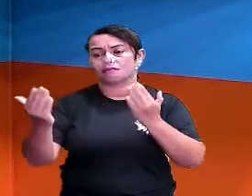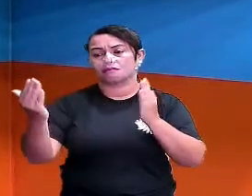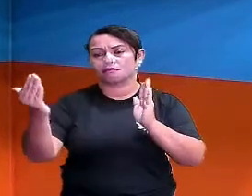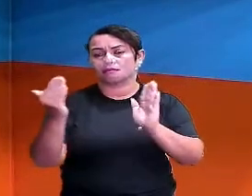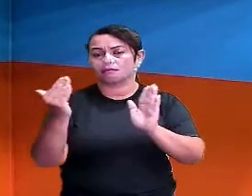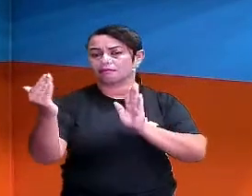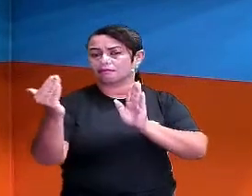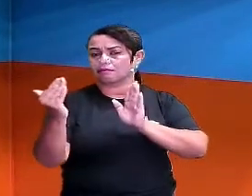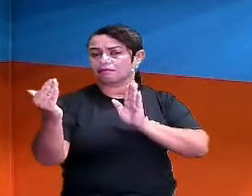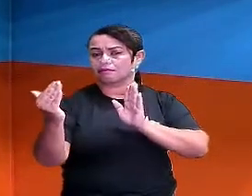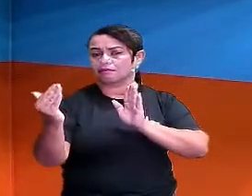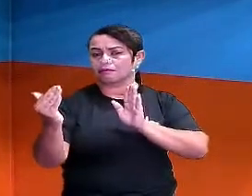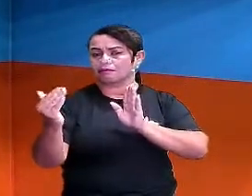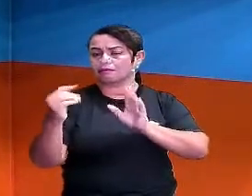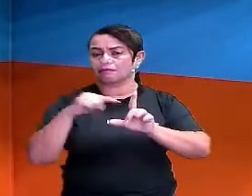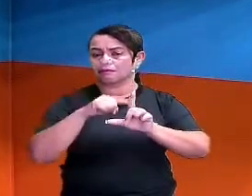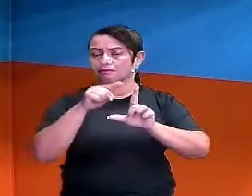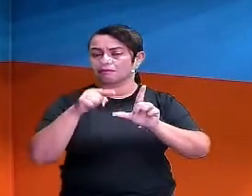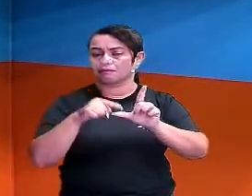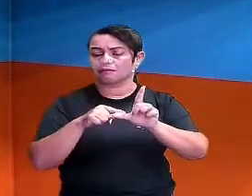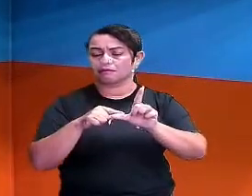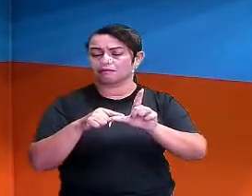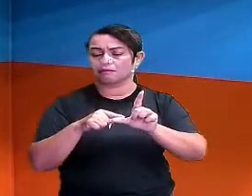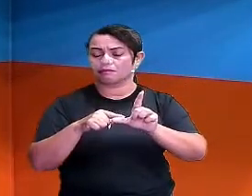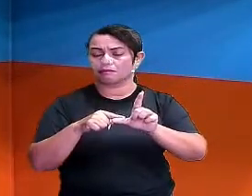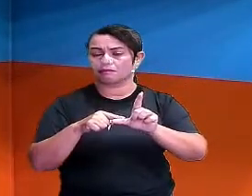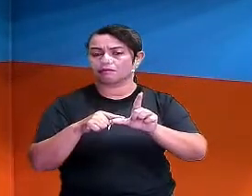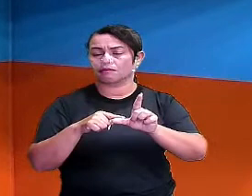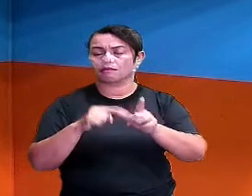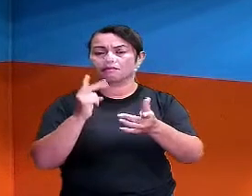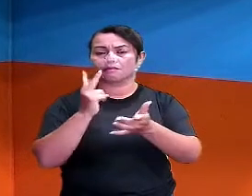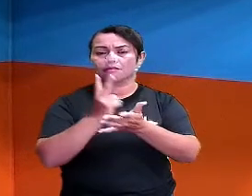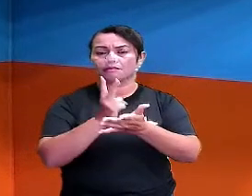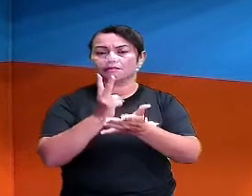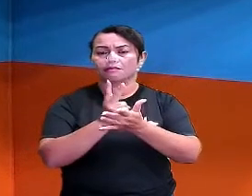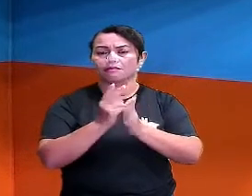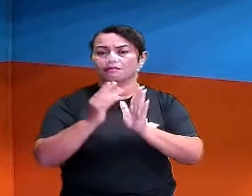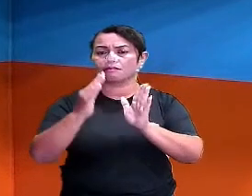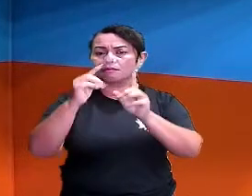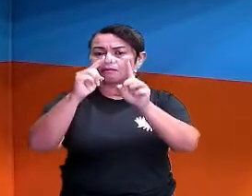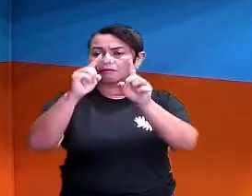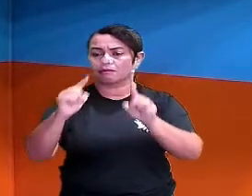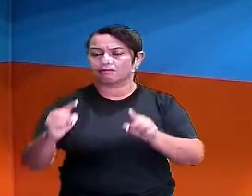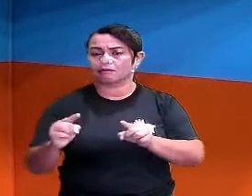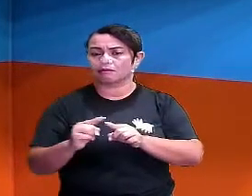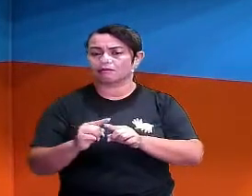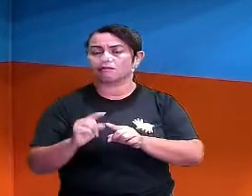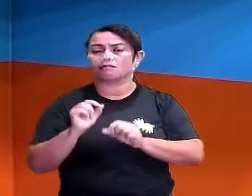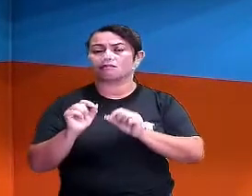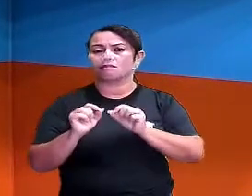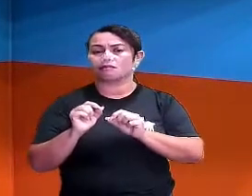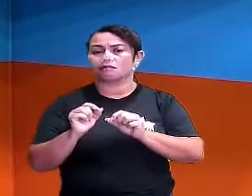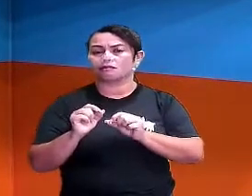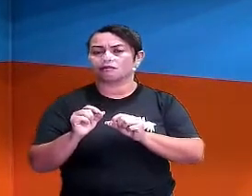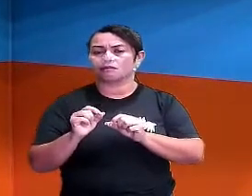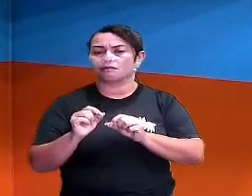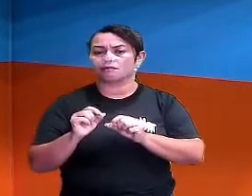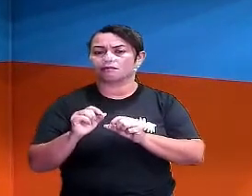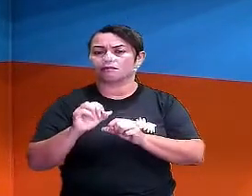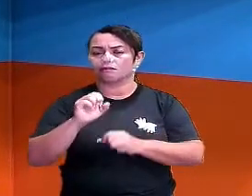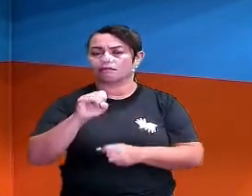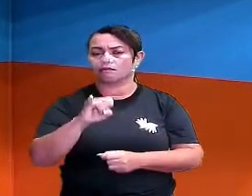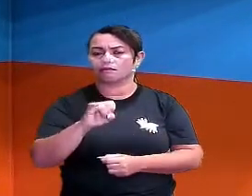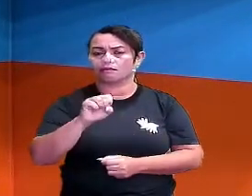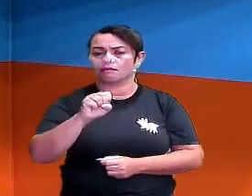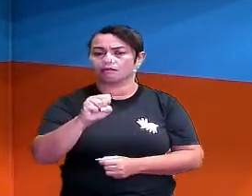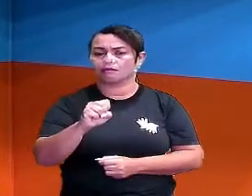ângulo. O lado diferente do triângulo isósceles é denominado base.